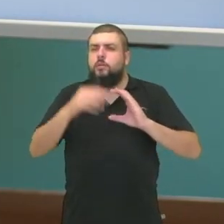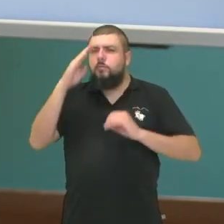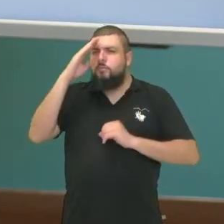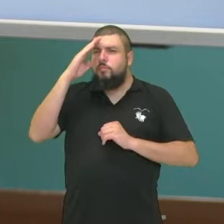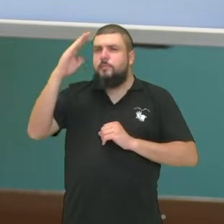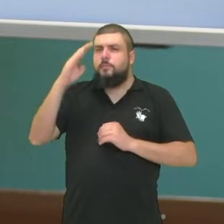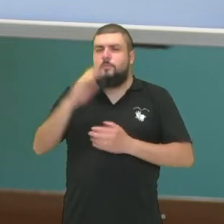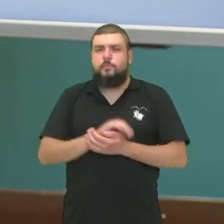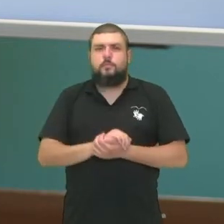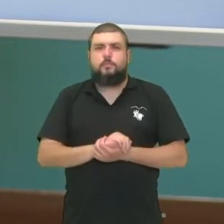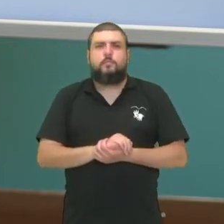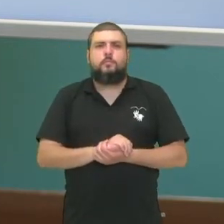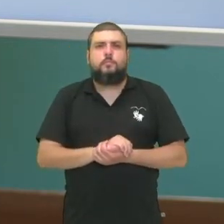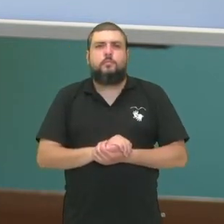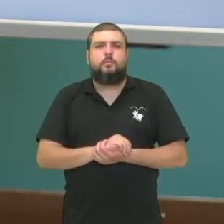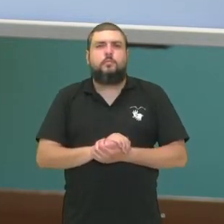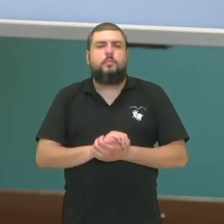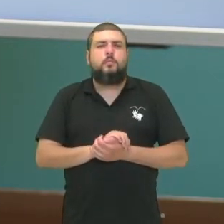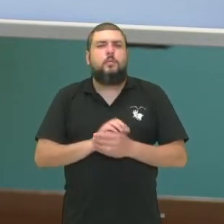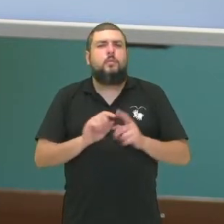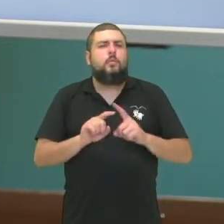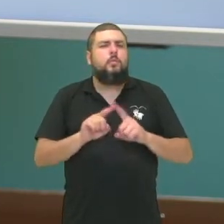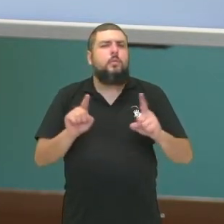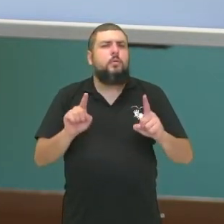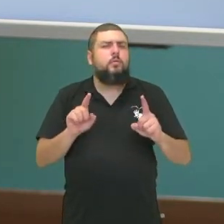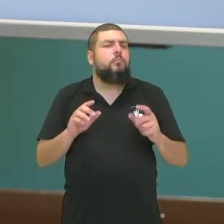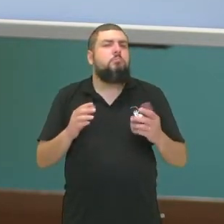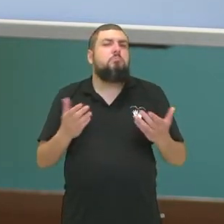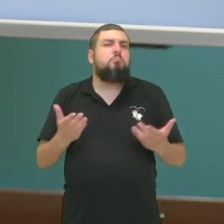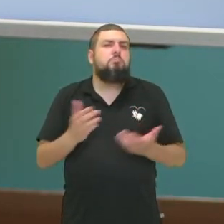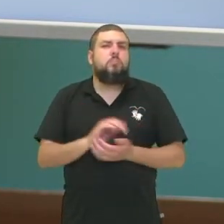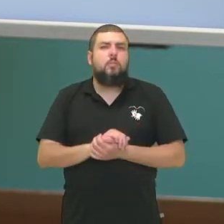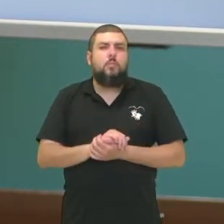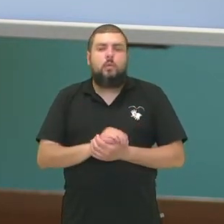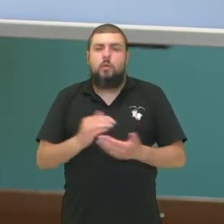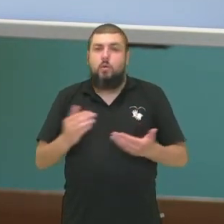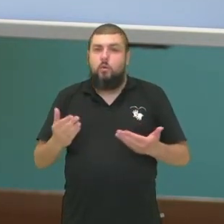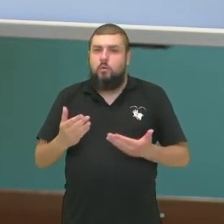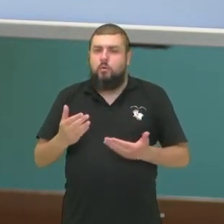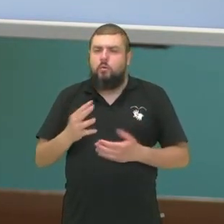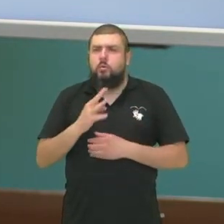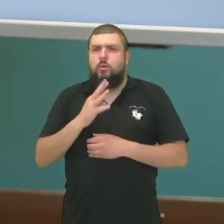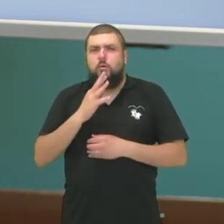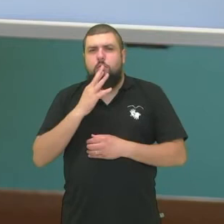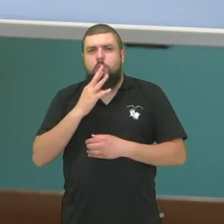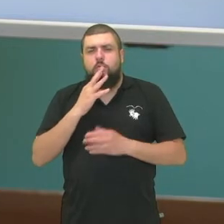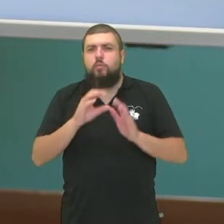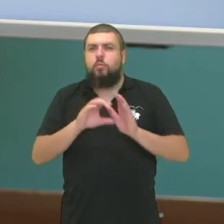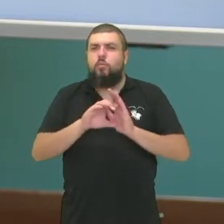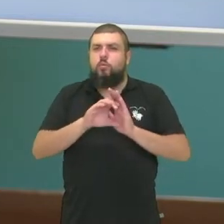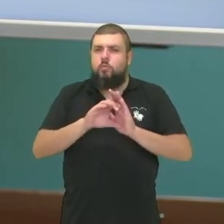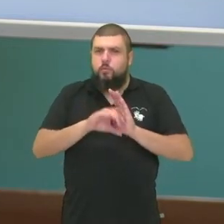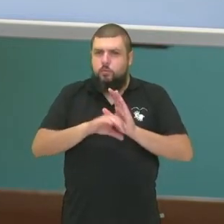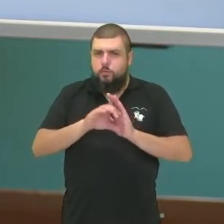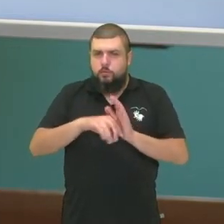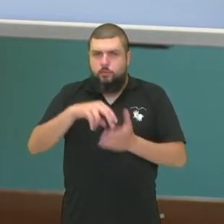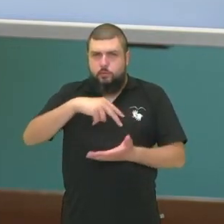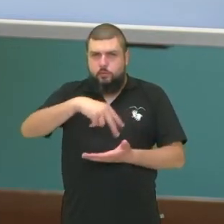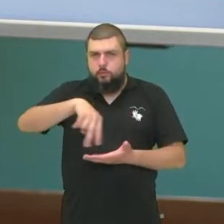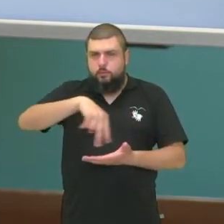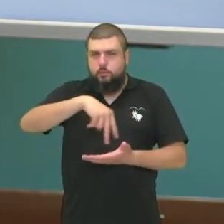danças? Mas aí, nosso objetivo hoje é o quê? Conhecer o conceito de dança, vamos entender primeiro o que é dança,